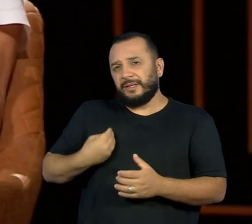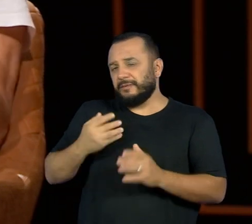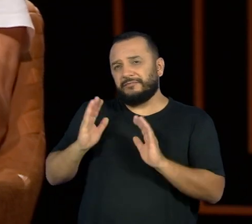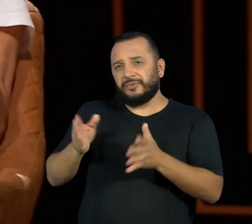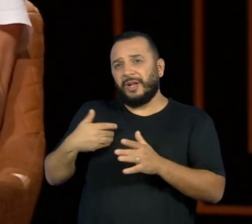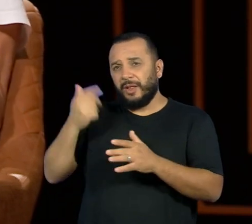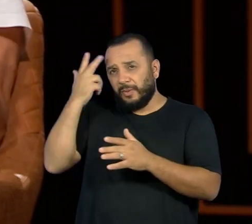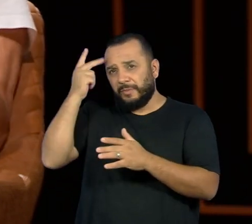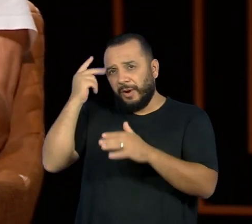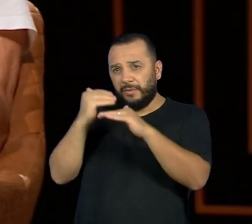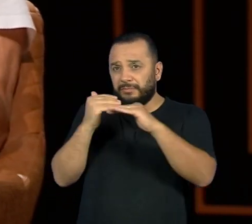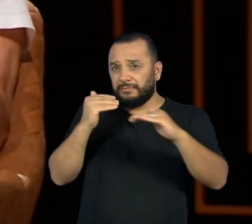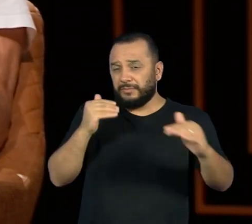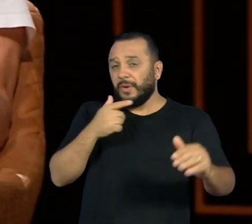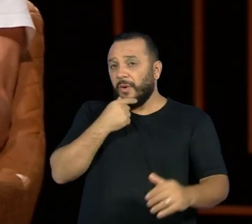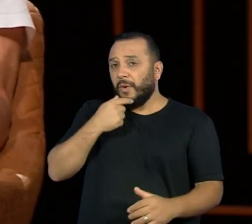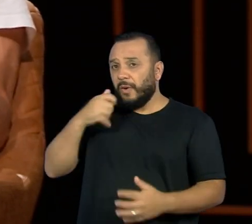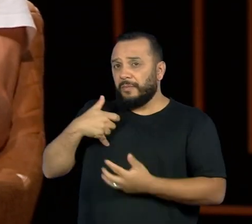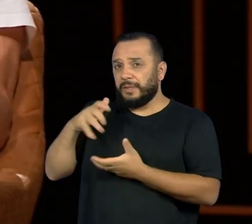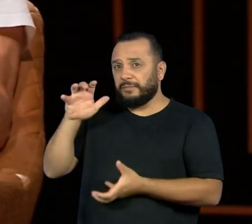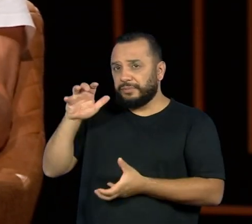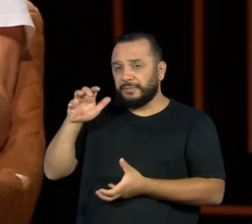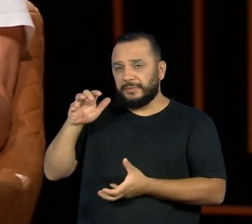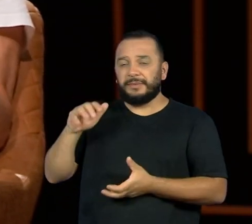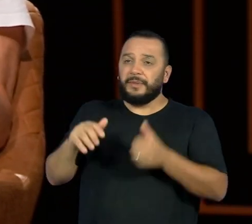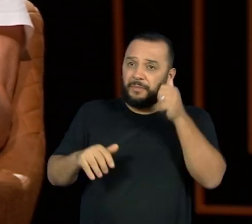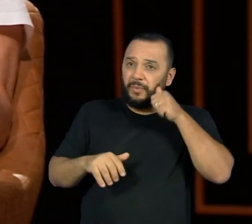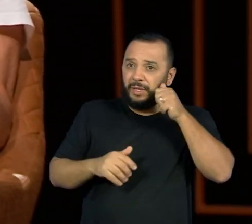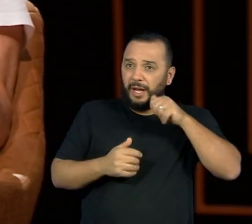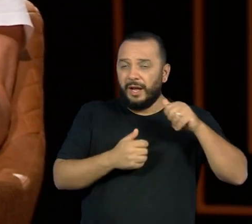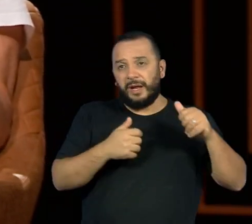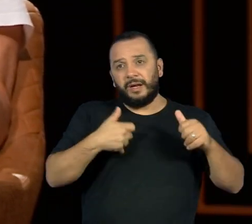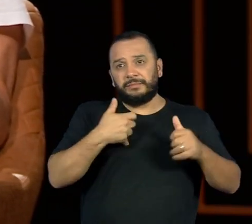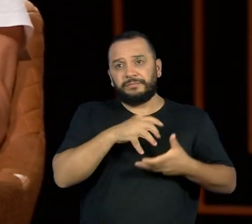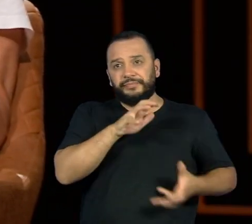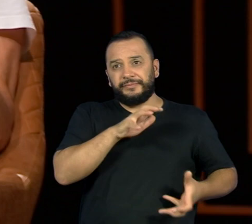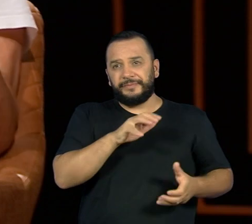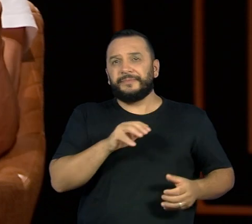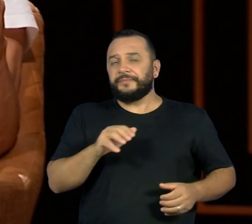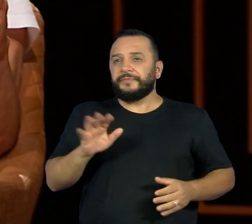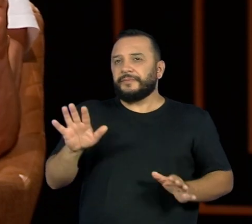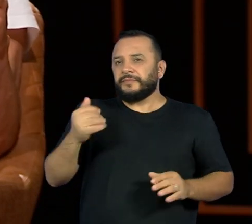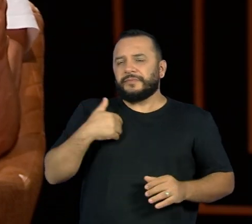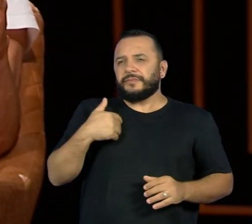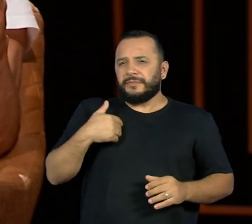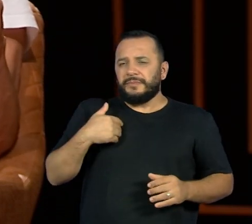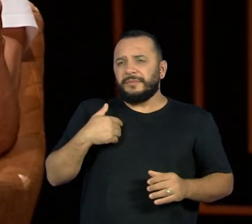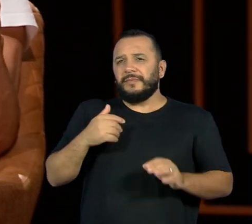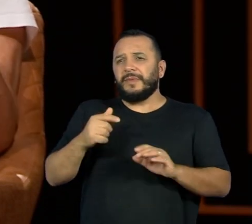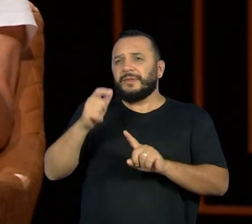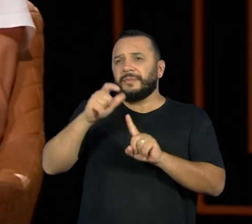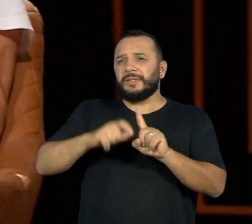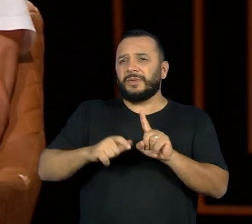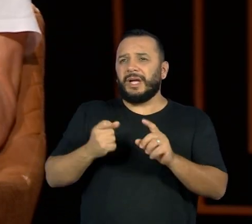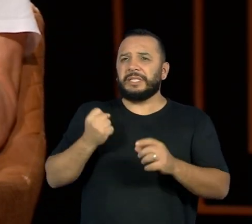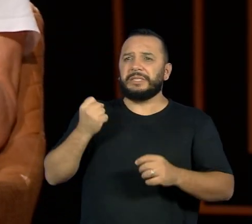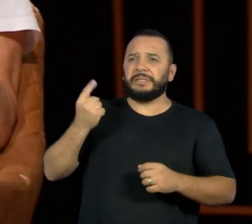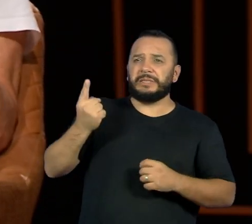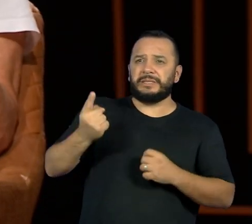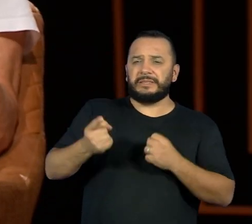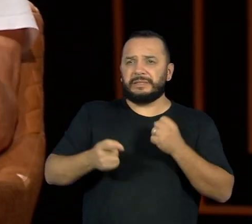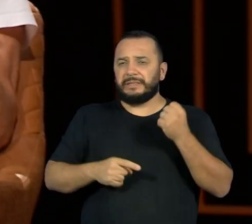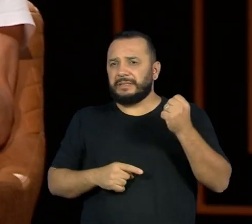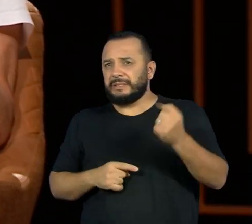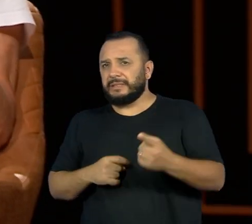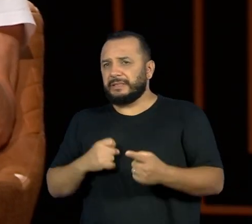velhas, a cada dia, e homens também, justiça seja feita, os personagens vão rareando. Então, é muito